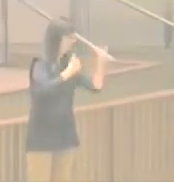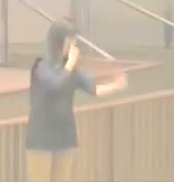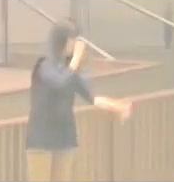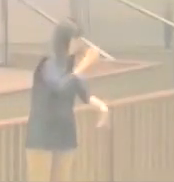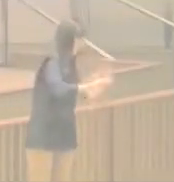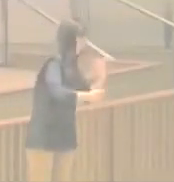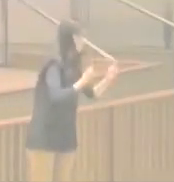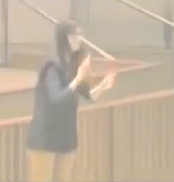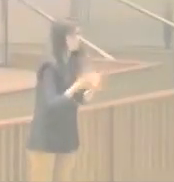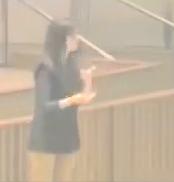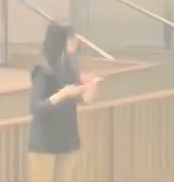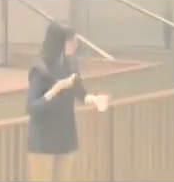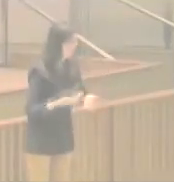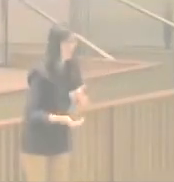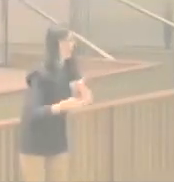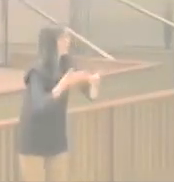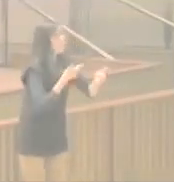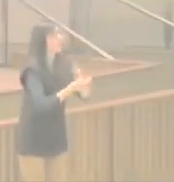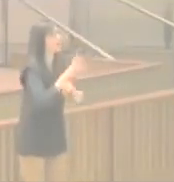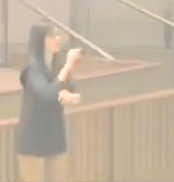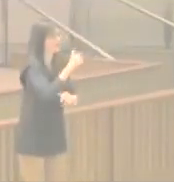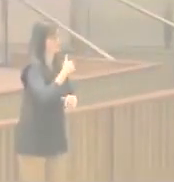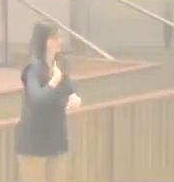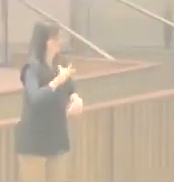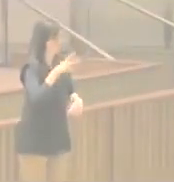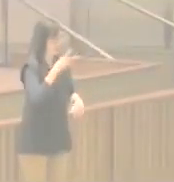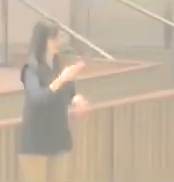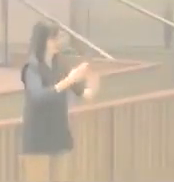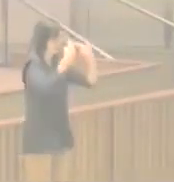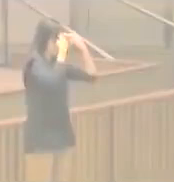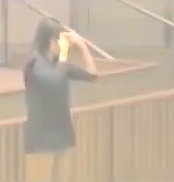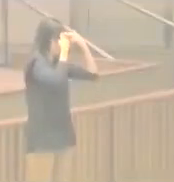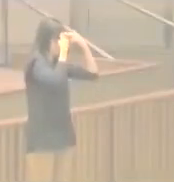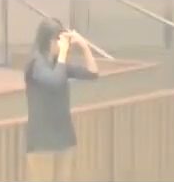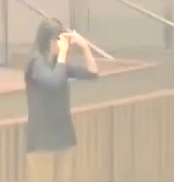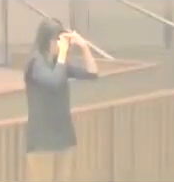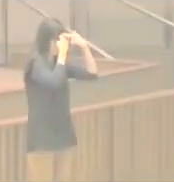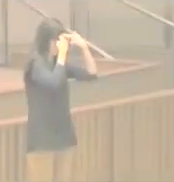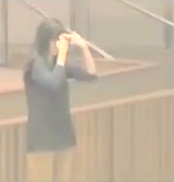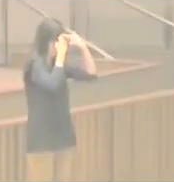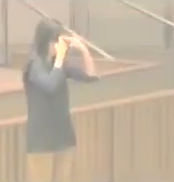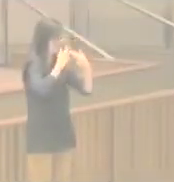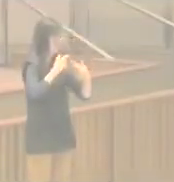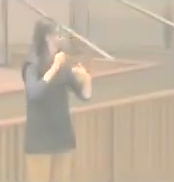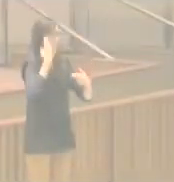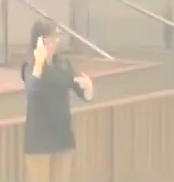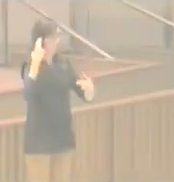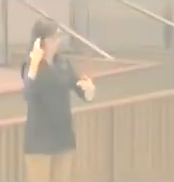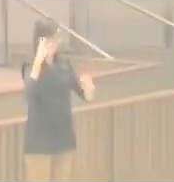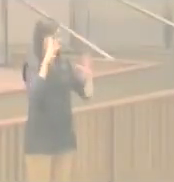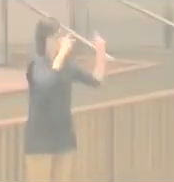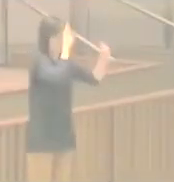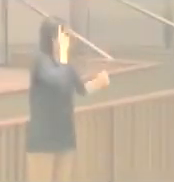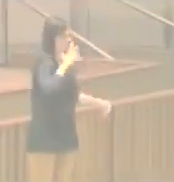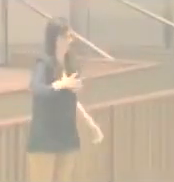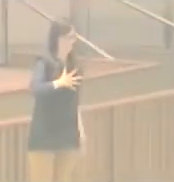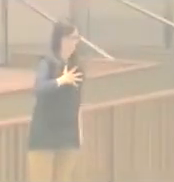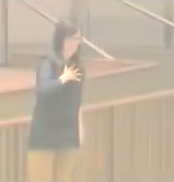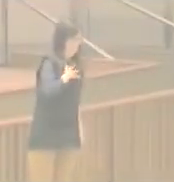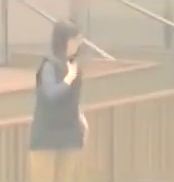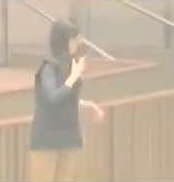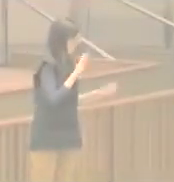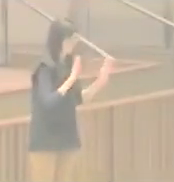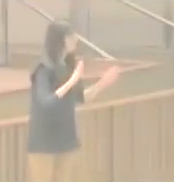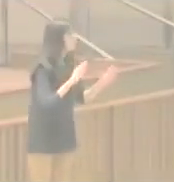sido, não importa quantas machucaduras a gente tenha deixado pelo caminho, o que importa é que há um